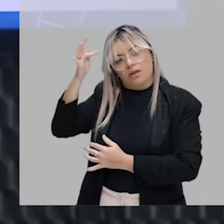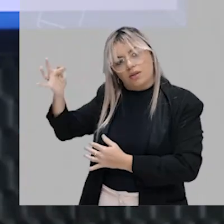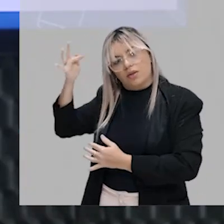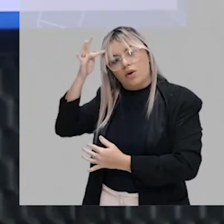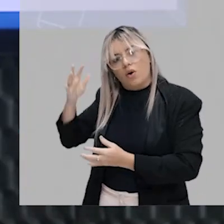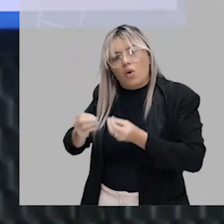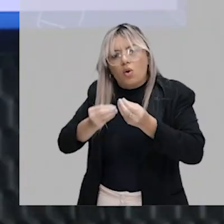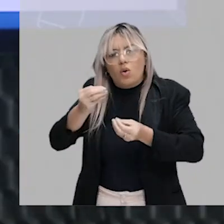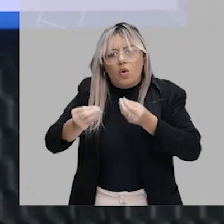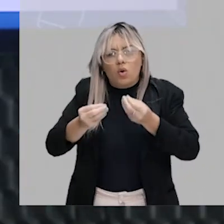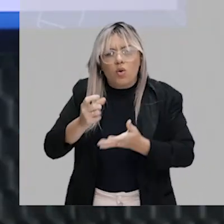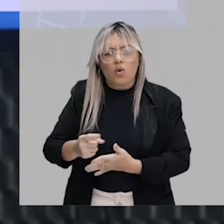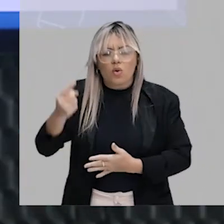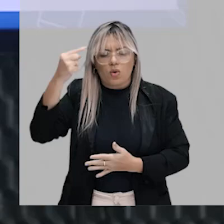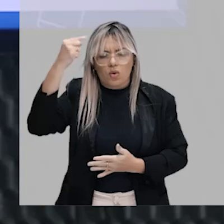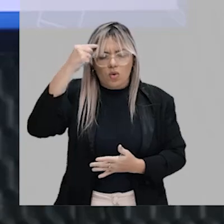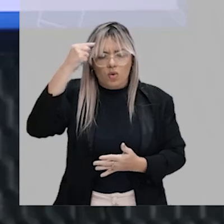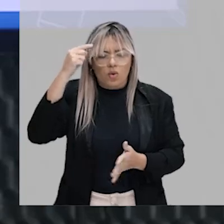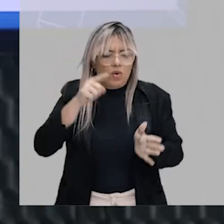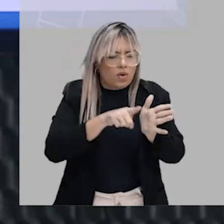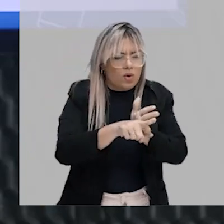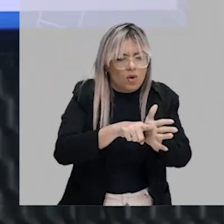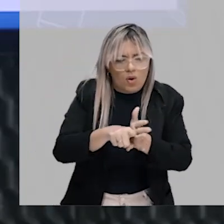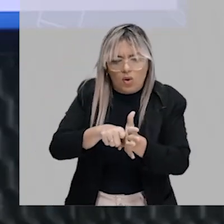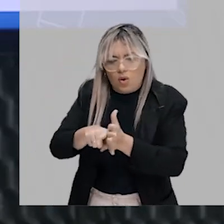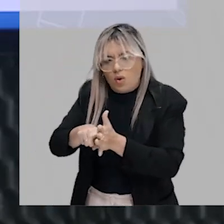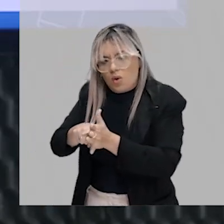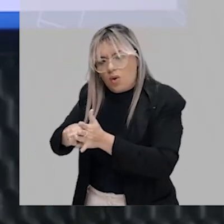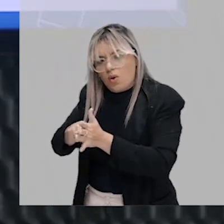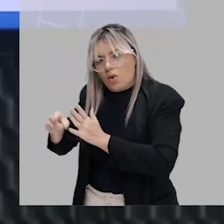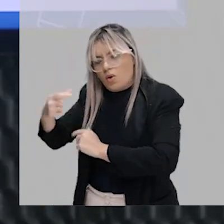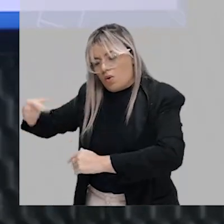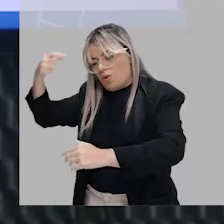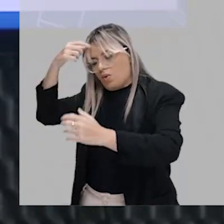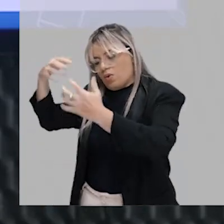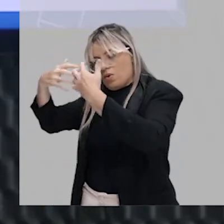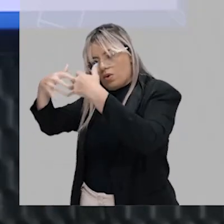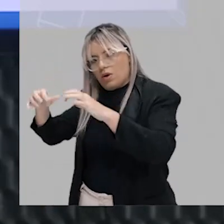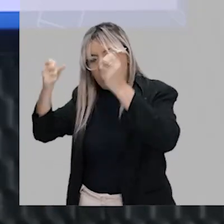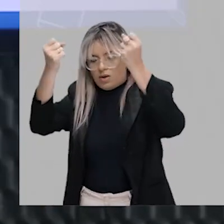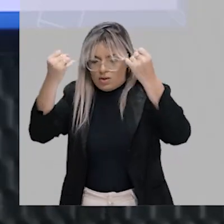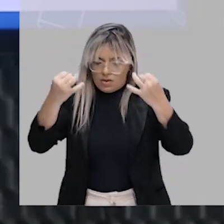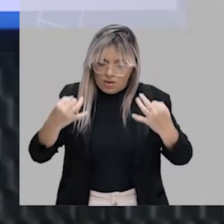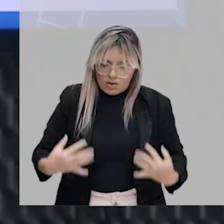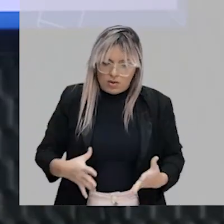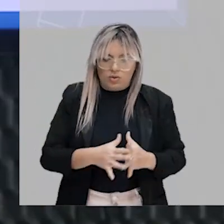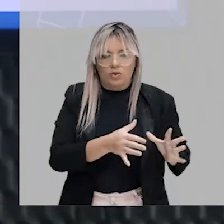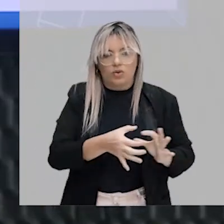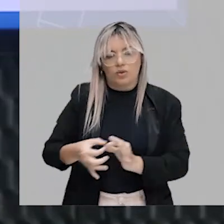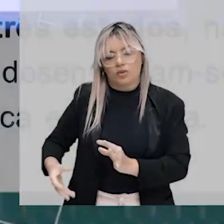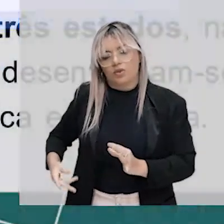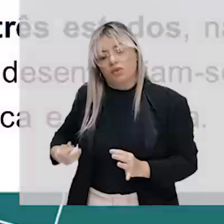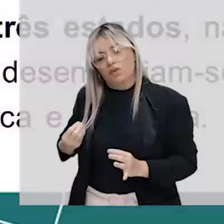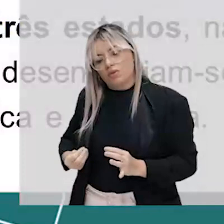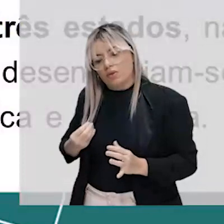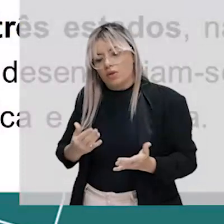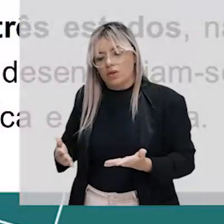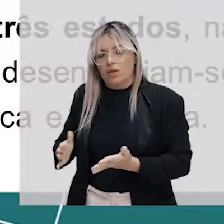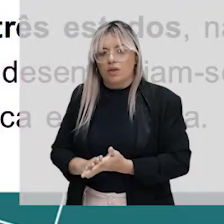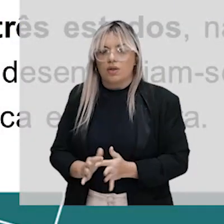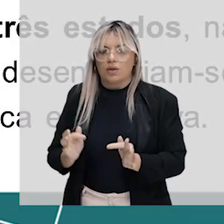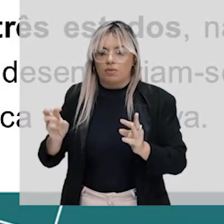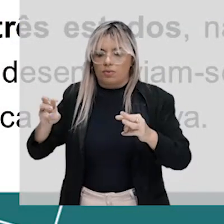de pensamento que vai buscar na racionalidade a explicação da realidade. E a última fase se chama